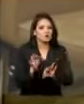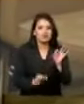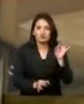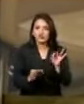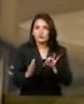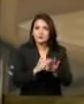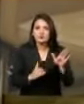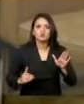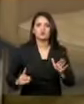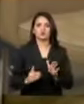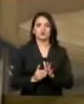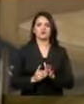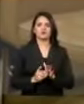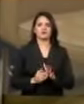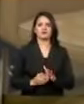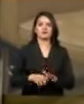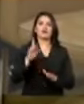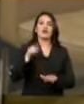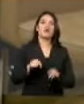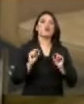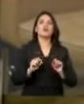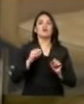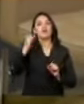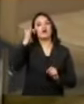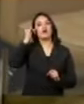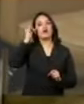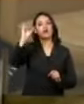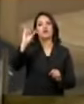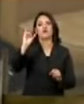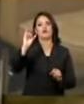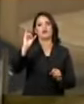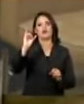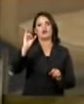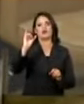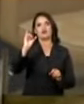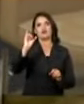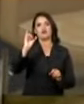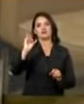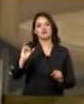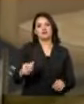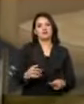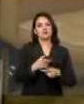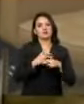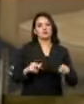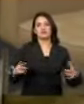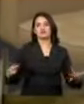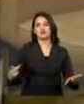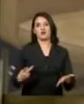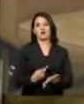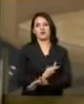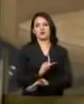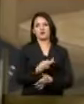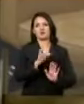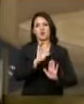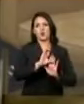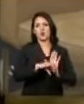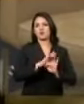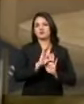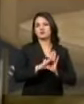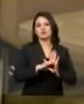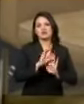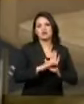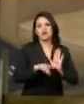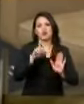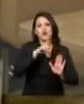era exatamente para se evitar as polêmicas decorrentes do conceito de presunção de inocência.